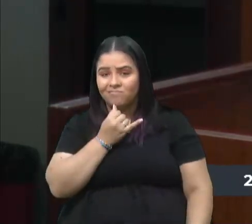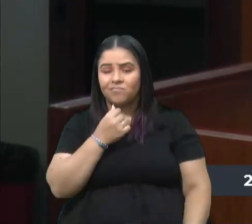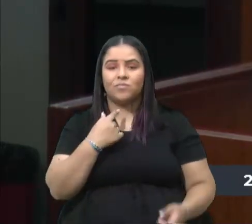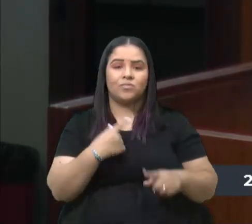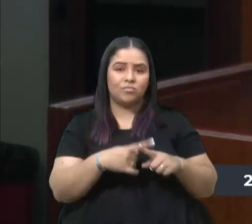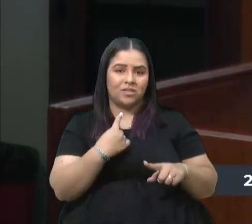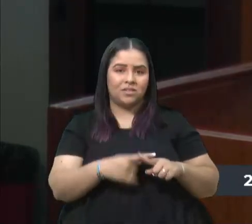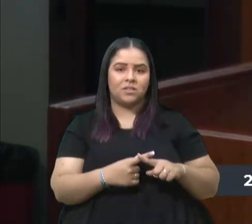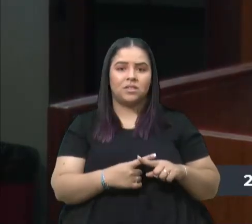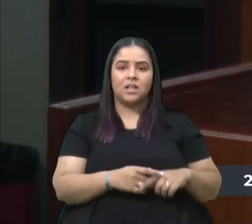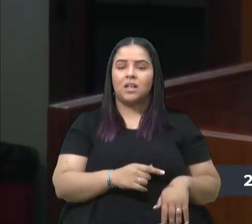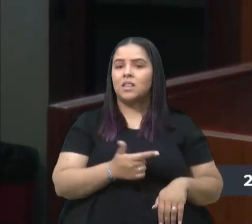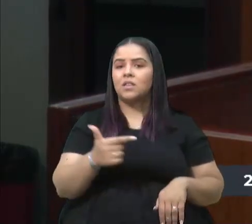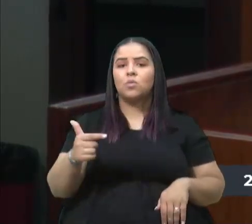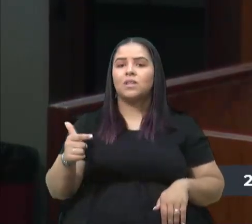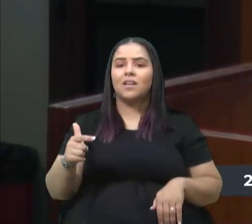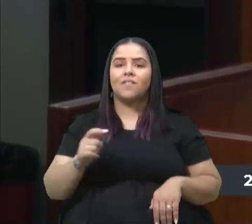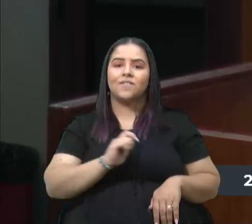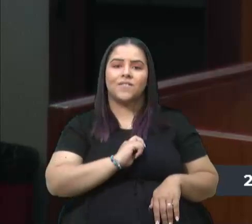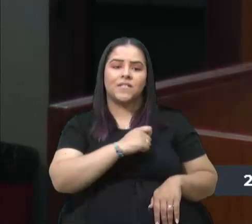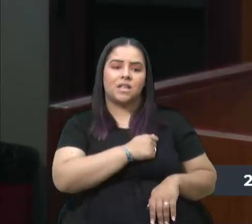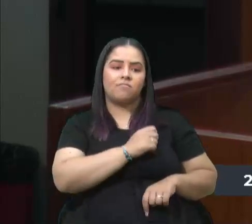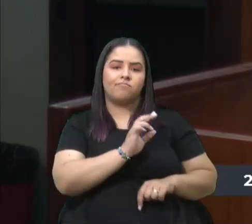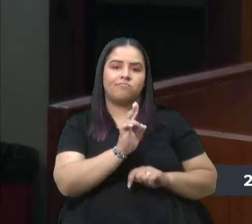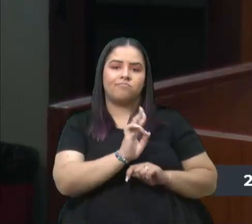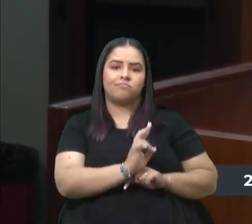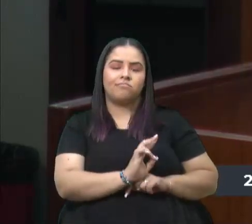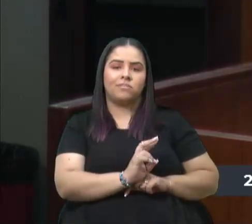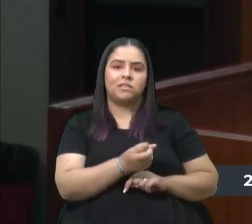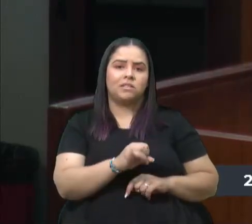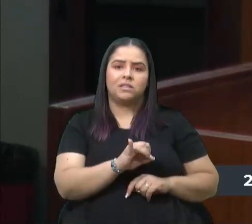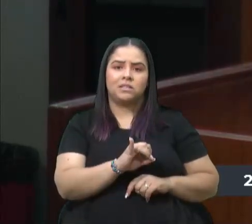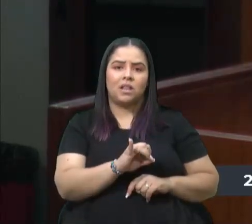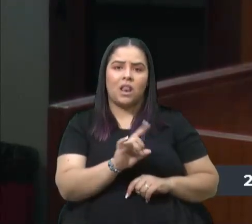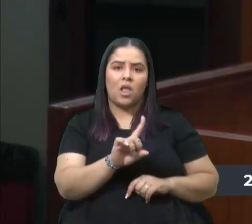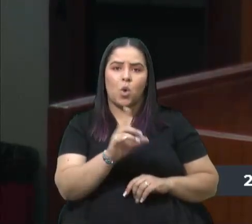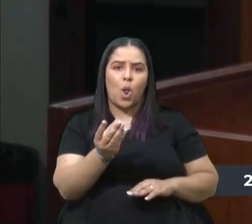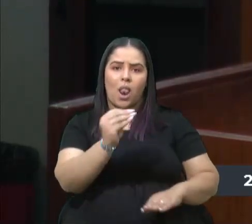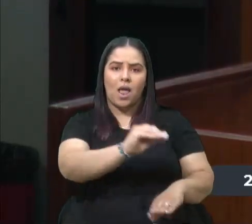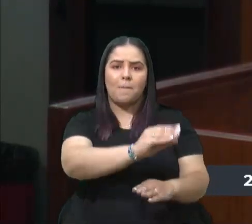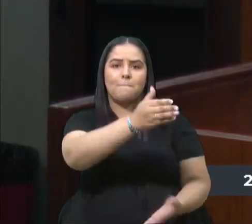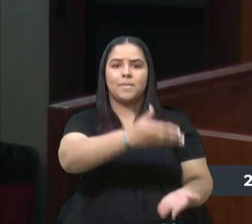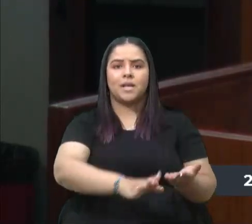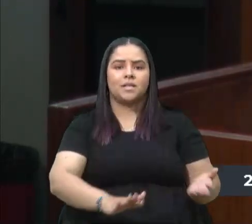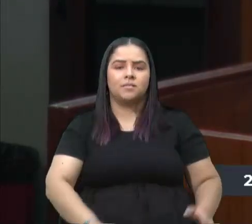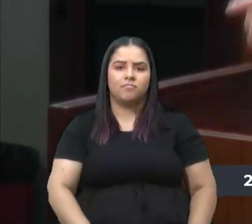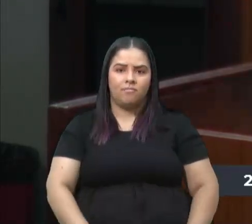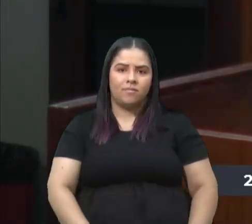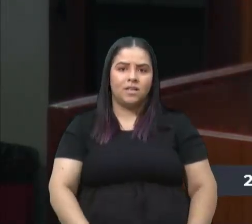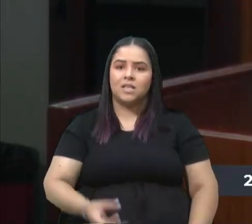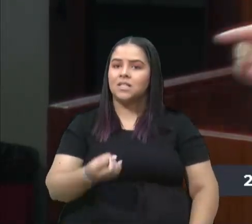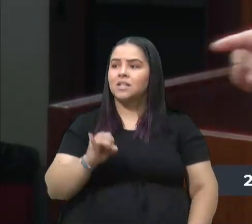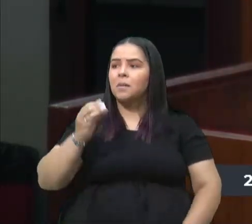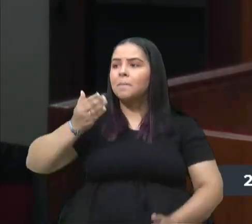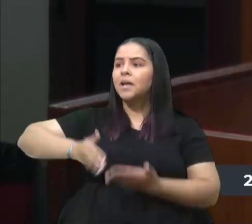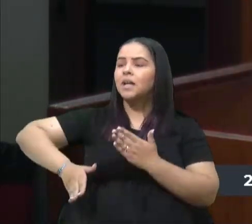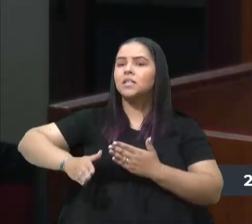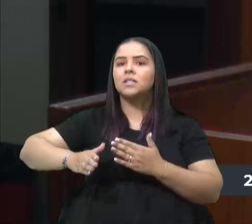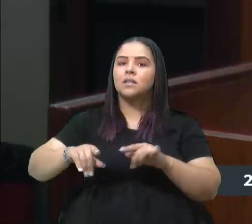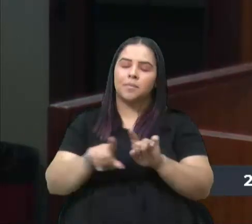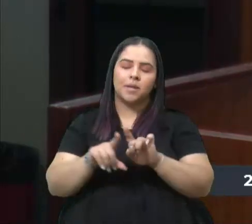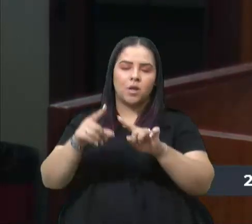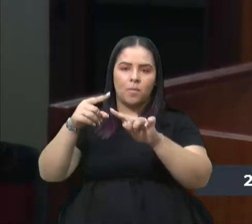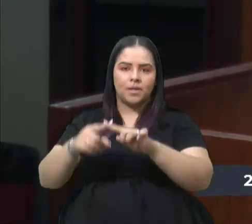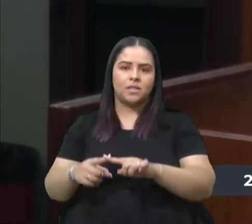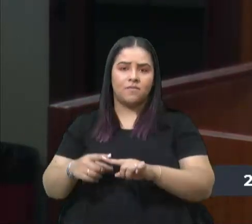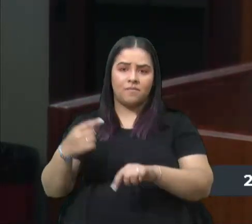pela não fiscalização, se tu não colocar, tu perde o frete. E tu perdendo o frete, tu perde a concorrência, teu caminhão vai